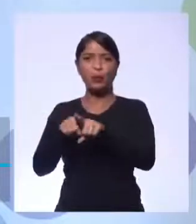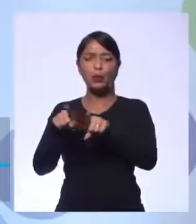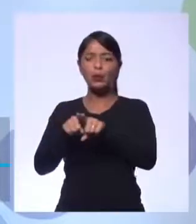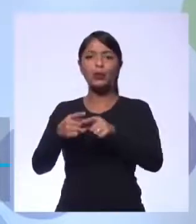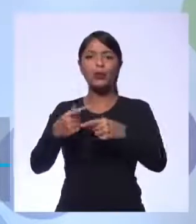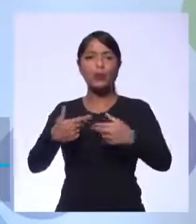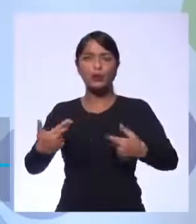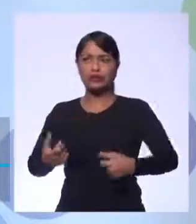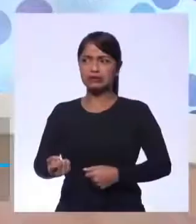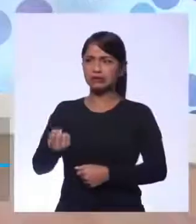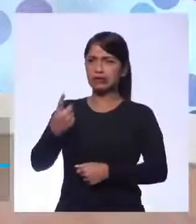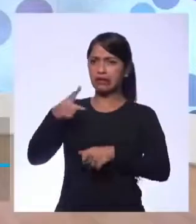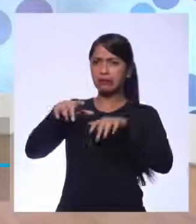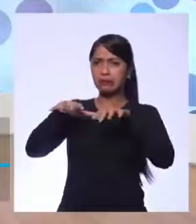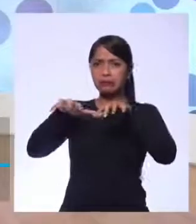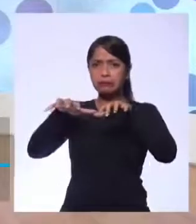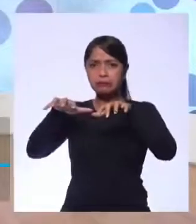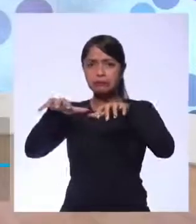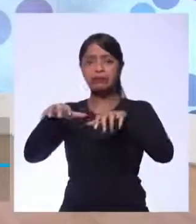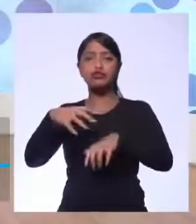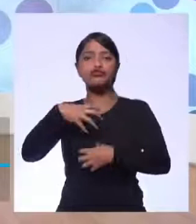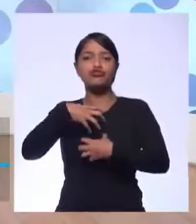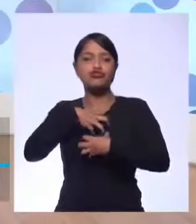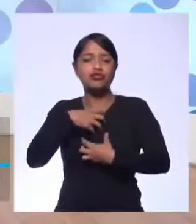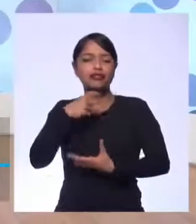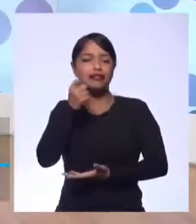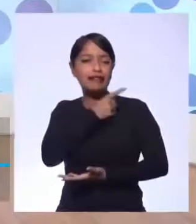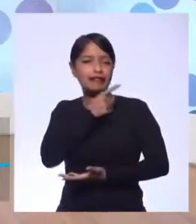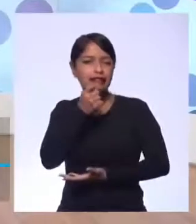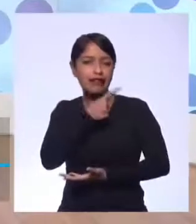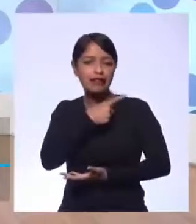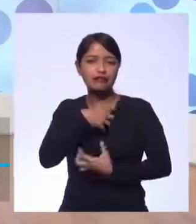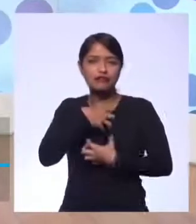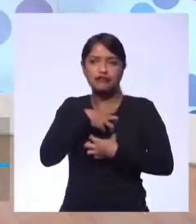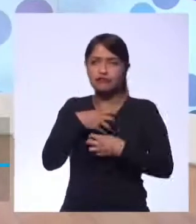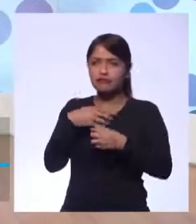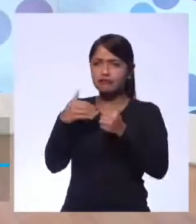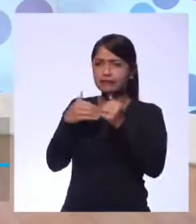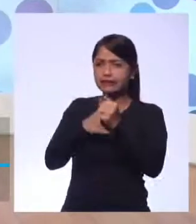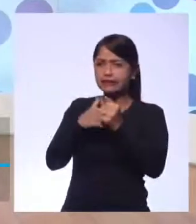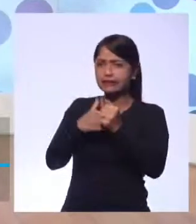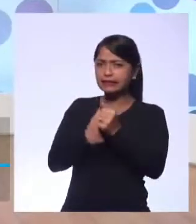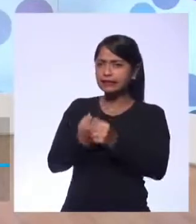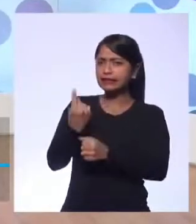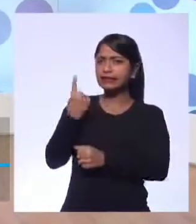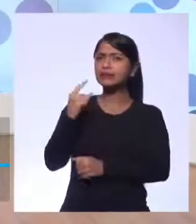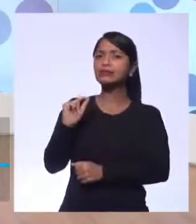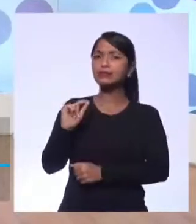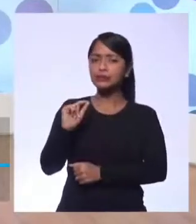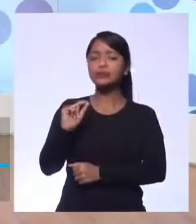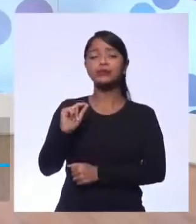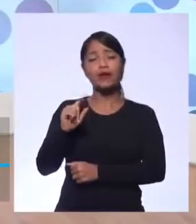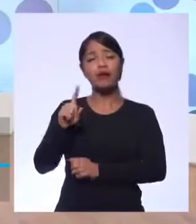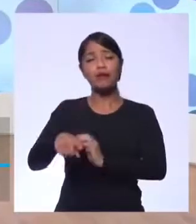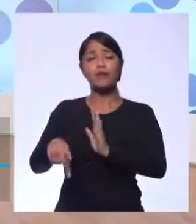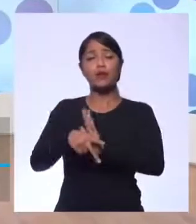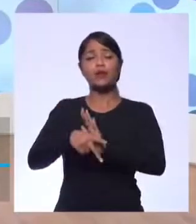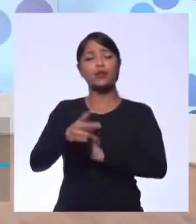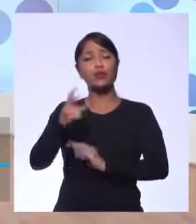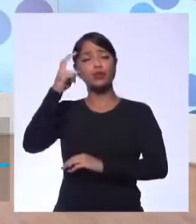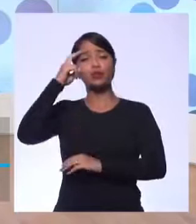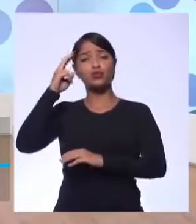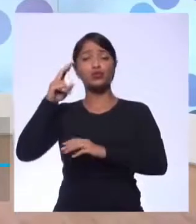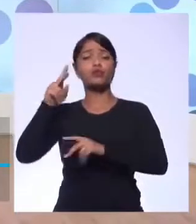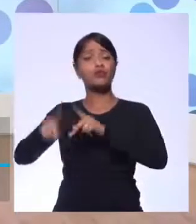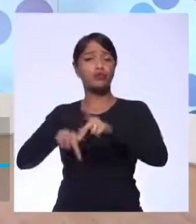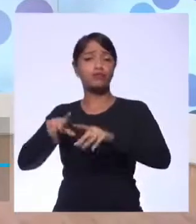que acontecem Contar ali. de uma forma divertida, mística, Isso, misteriosa, né? isso. E assim, fazer parte da cultura dos povos, que é a